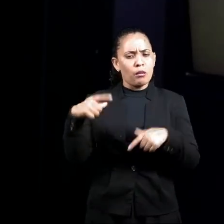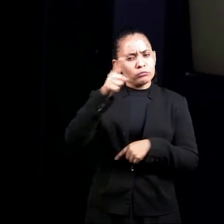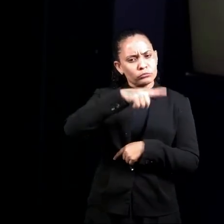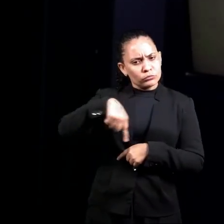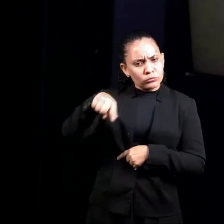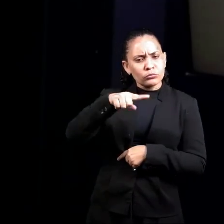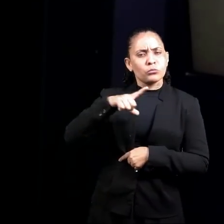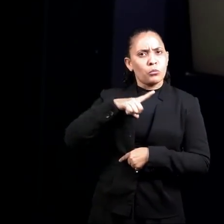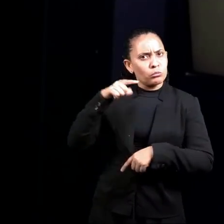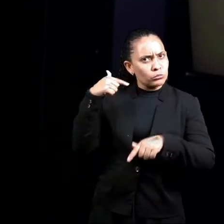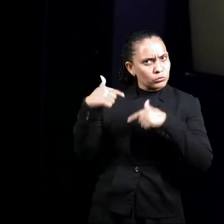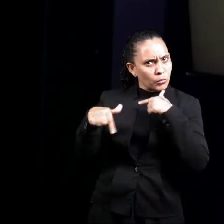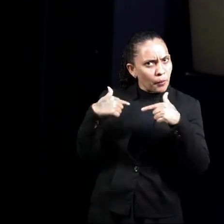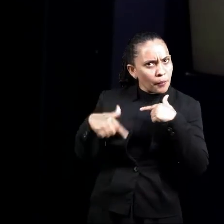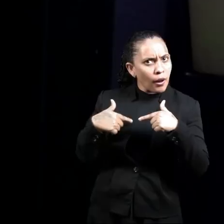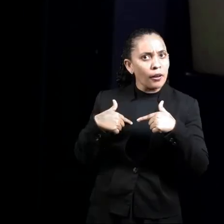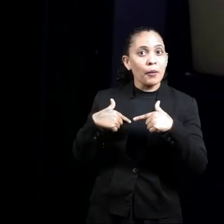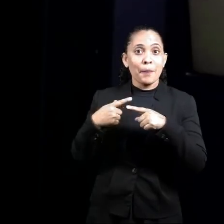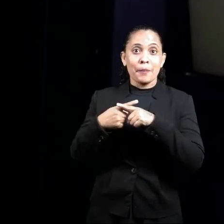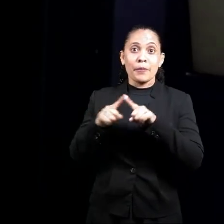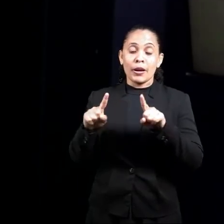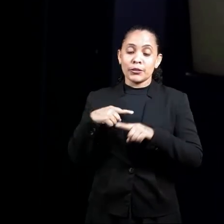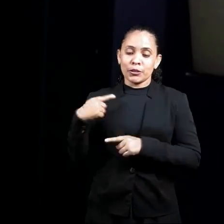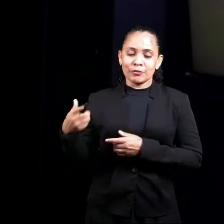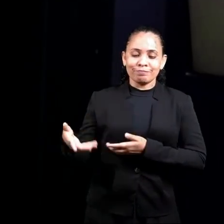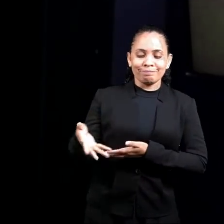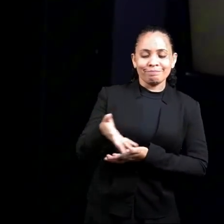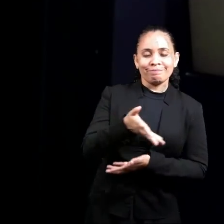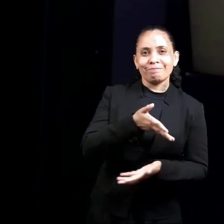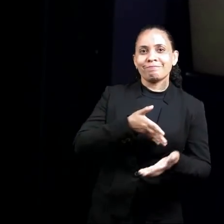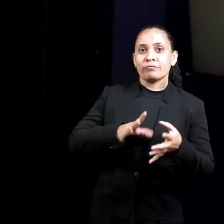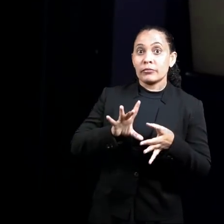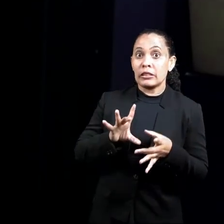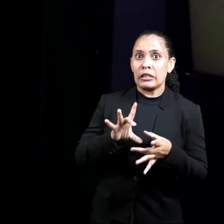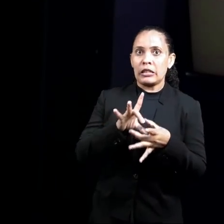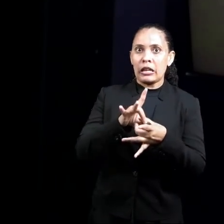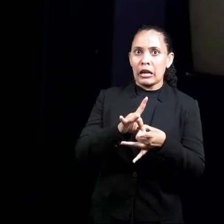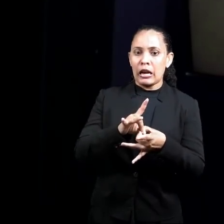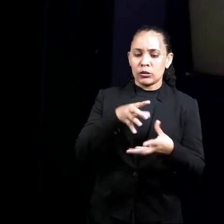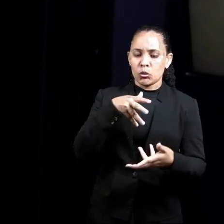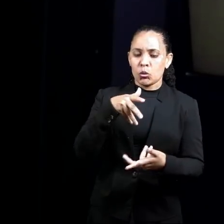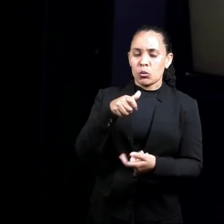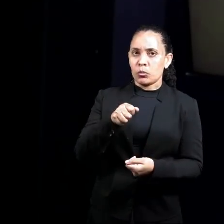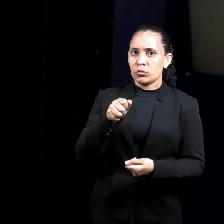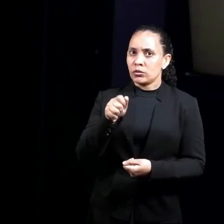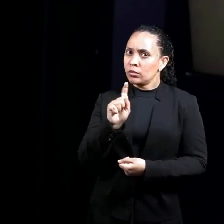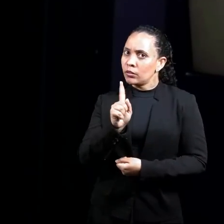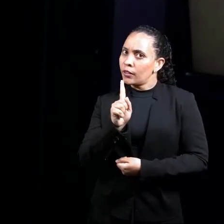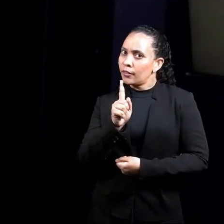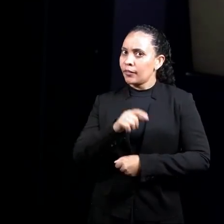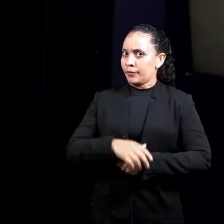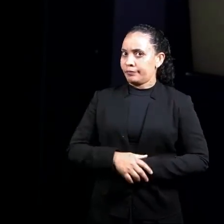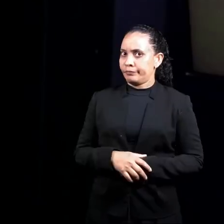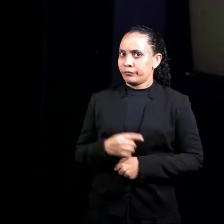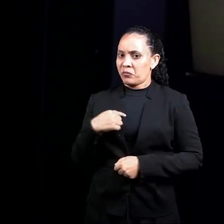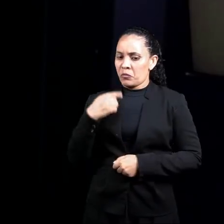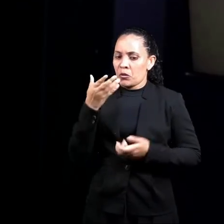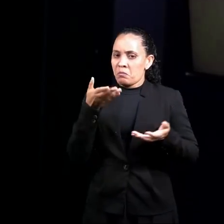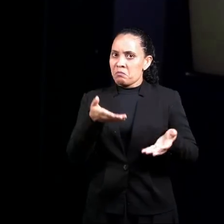irmãos também têm, sem se envolver, não é isso? Com aquilo que é o que o mundo está